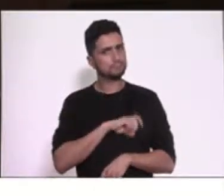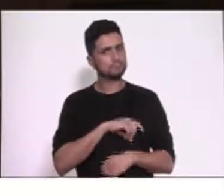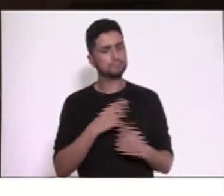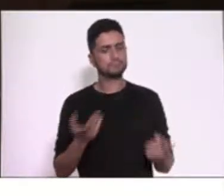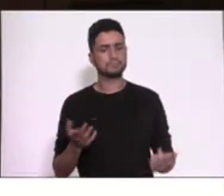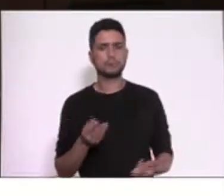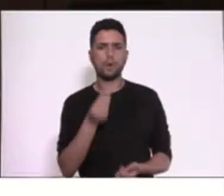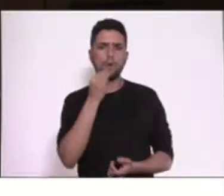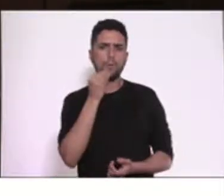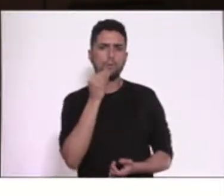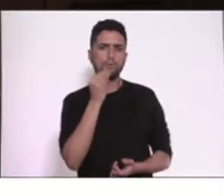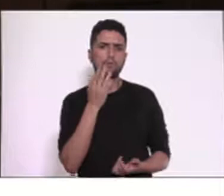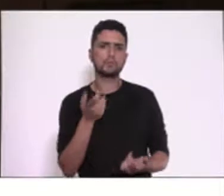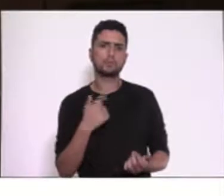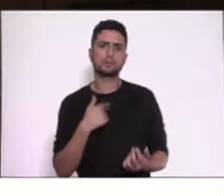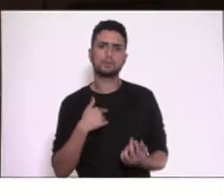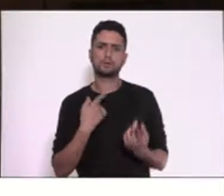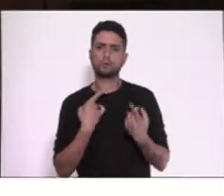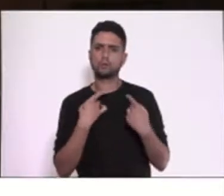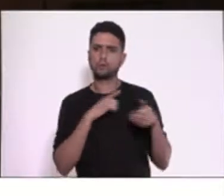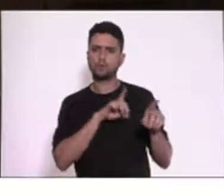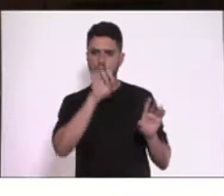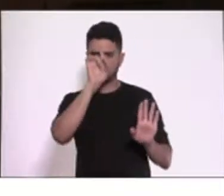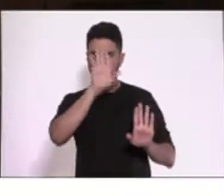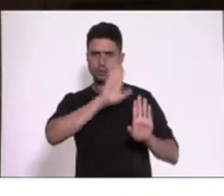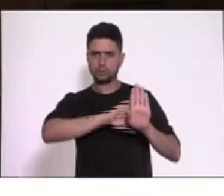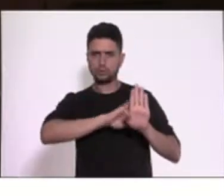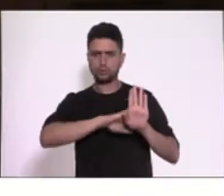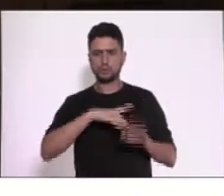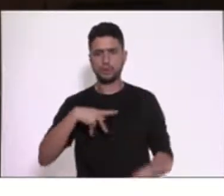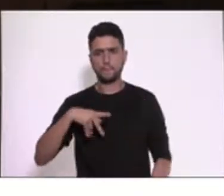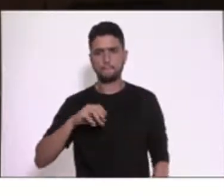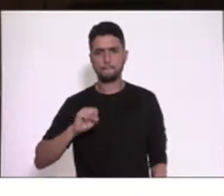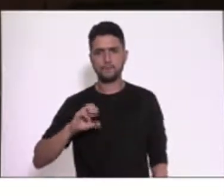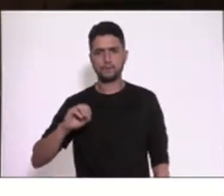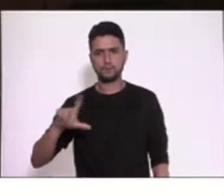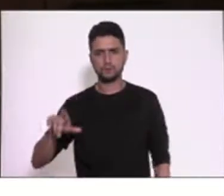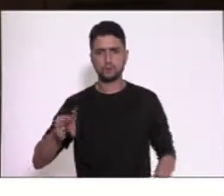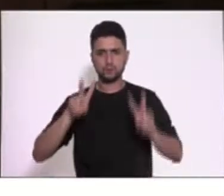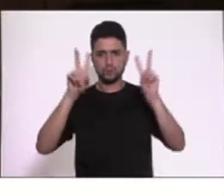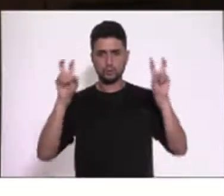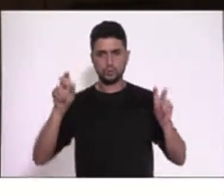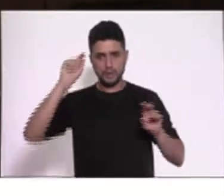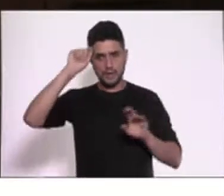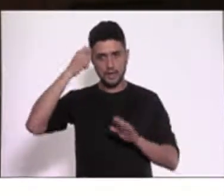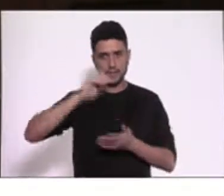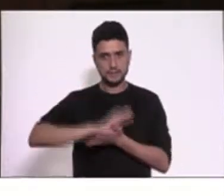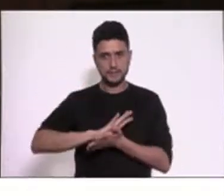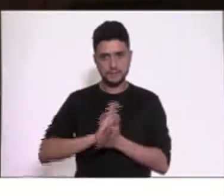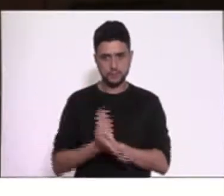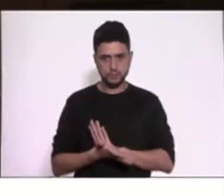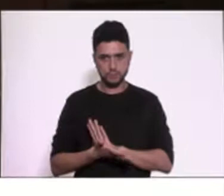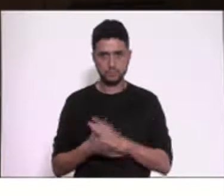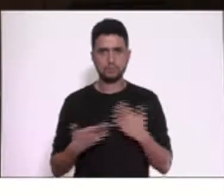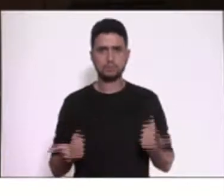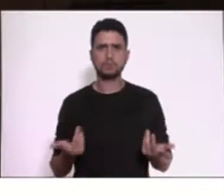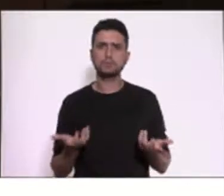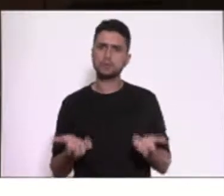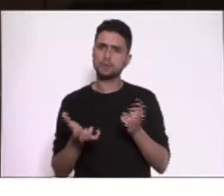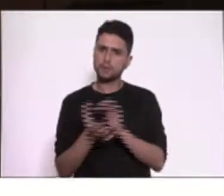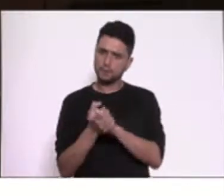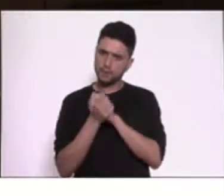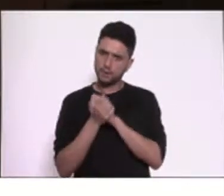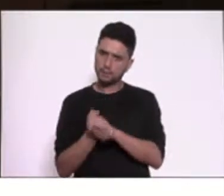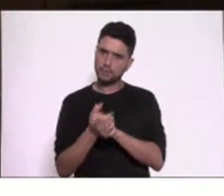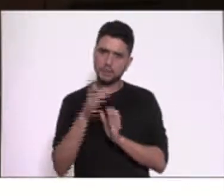Obviamente, eu tenho uma divergência clara e ideológica com o PSOL sobre a questão do racismo. E aí eu queria parabenizar a deputada